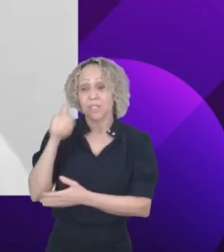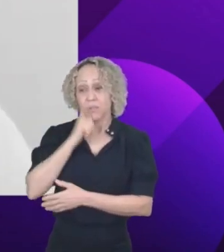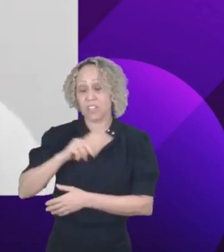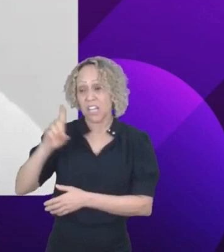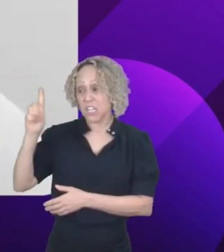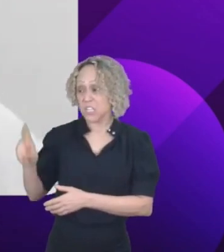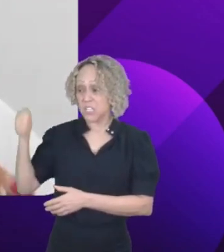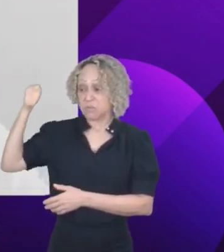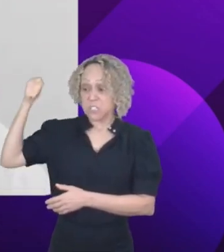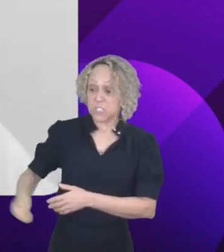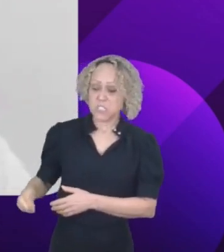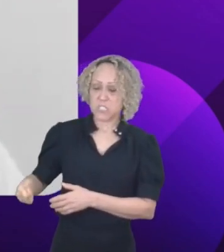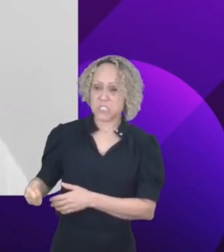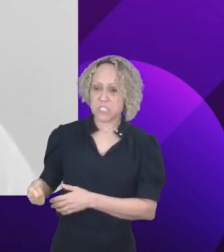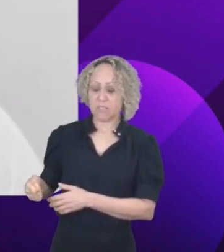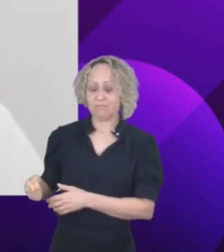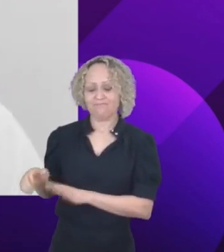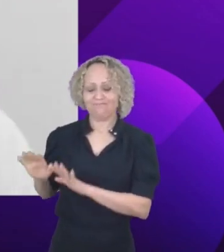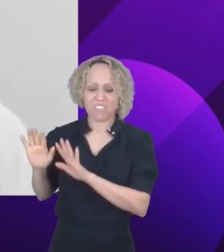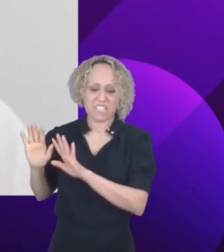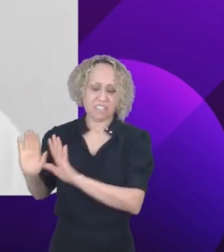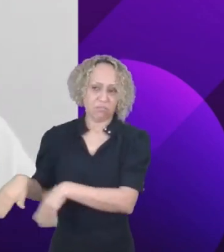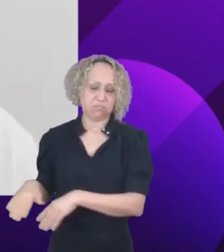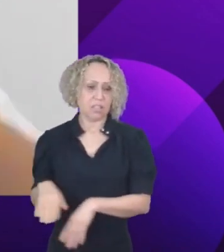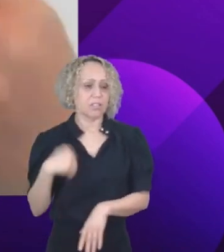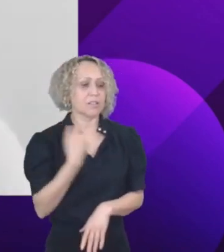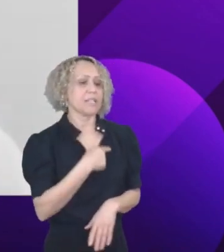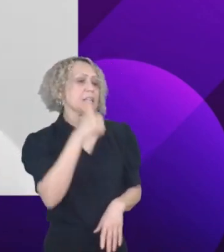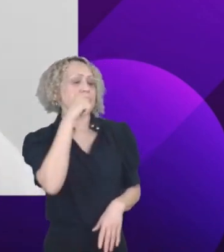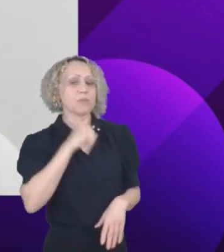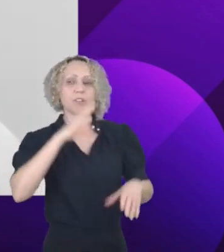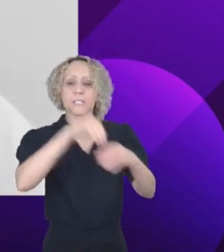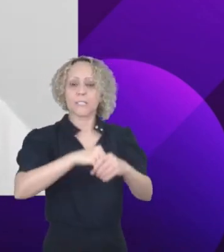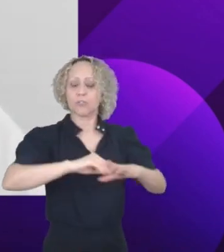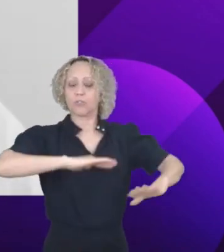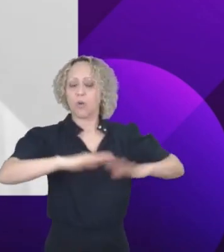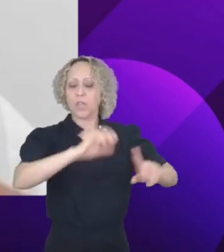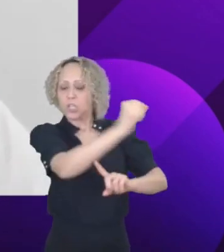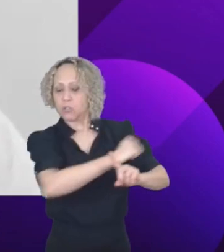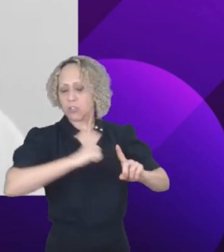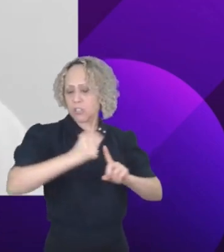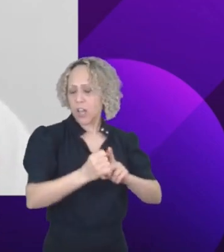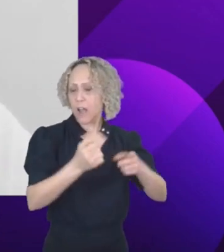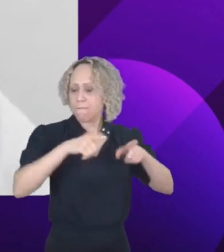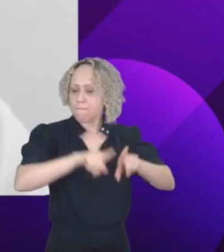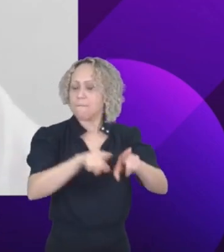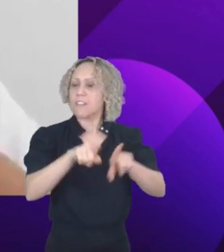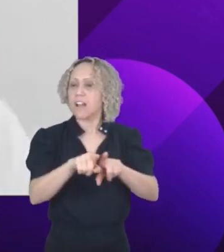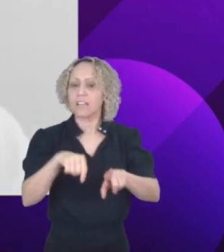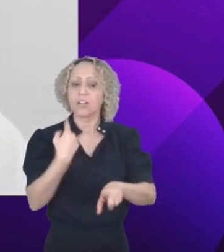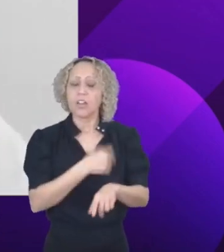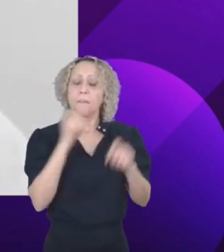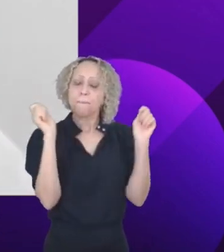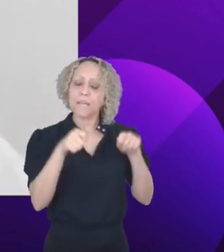extrema-direita. Precisamos de mulheres aliadas, precisamos de mulheres dos movimentos sociais, precisamos de mulheres que estão